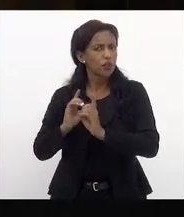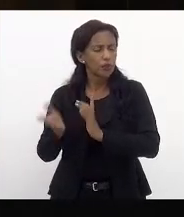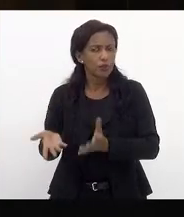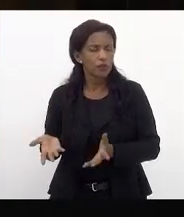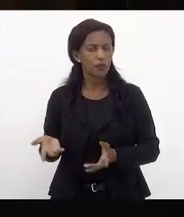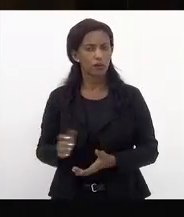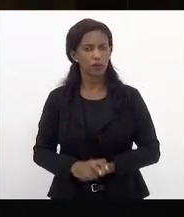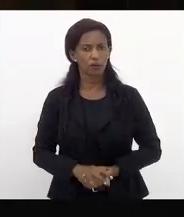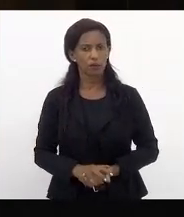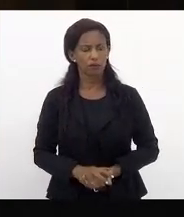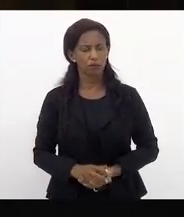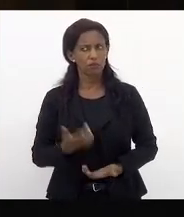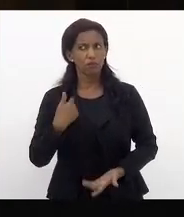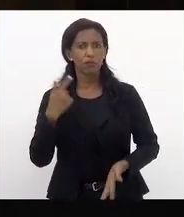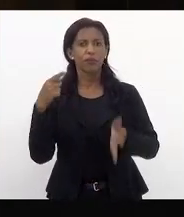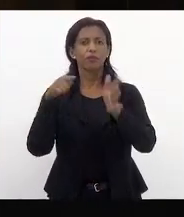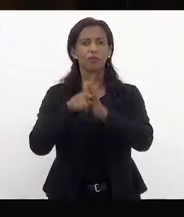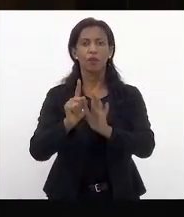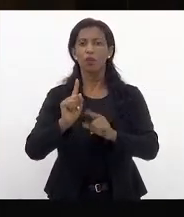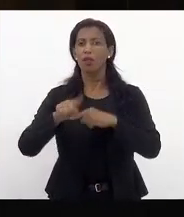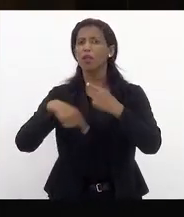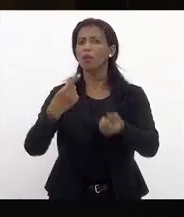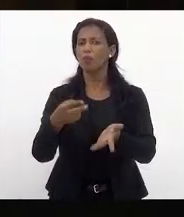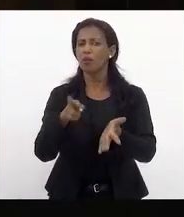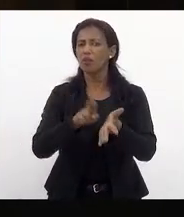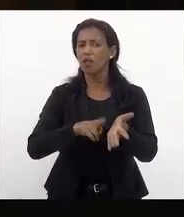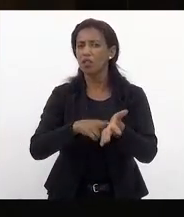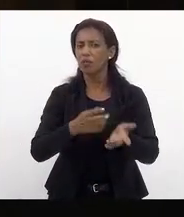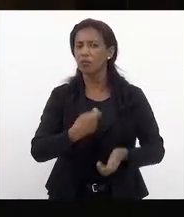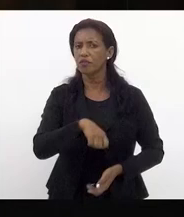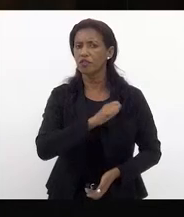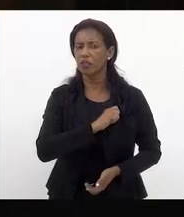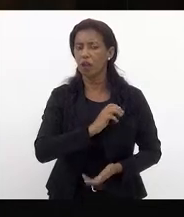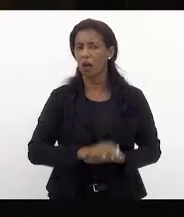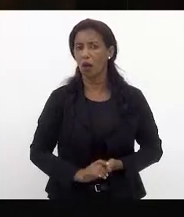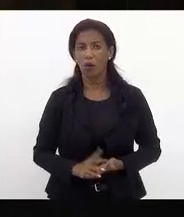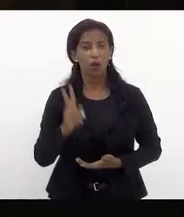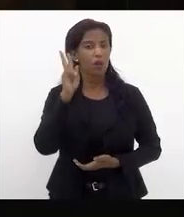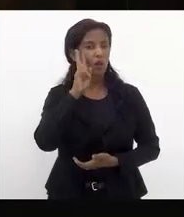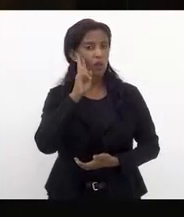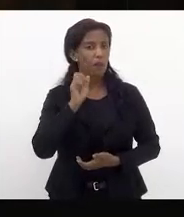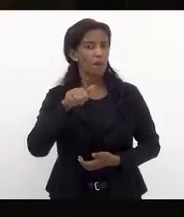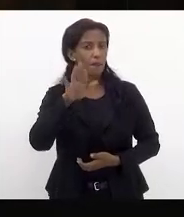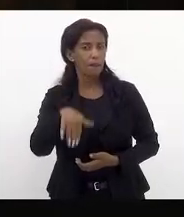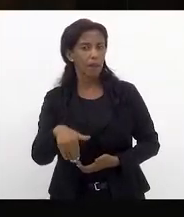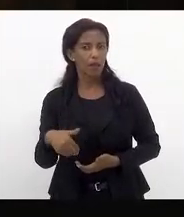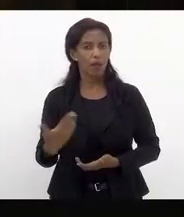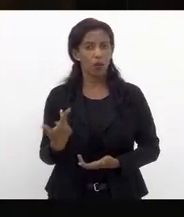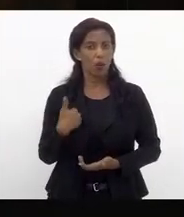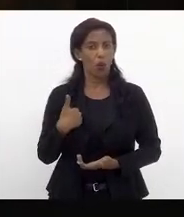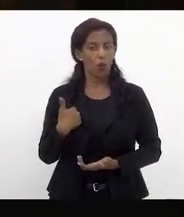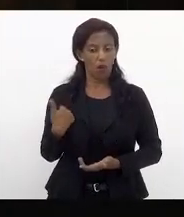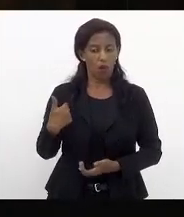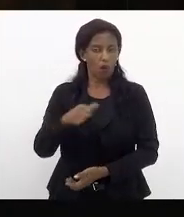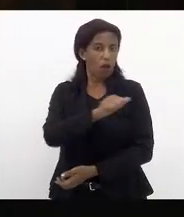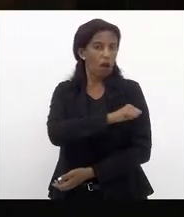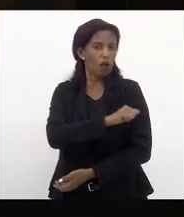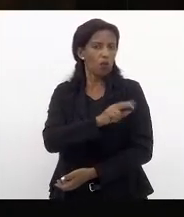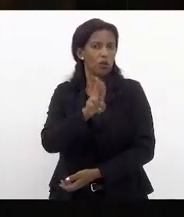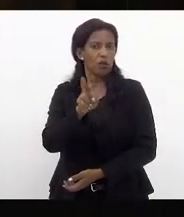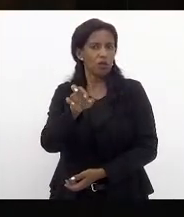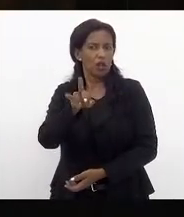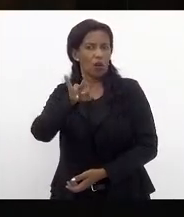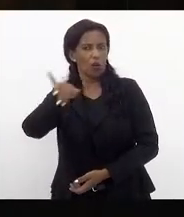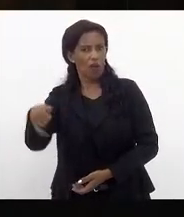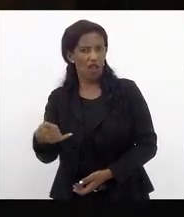eu pergunto que depois desse primeiro regime de recuperação fiscal, e lembro bem, como estudante da UERJ, estar aqui na